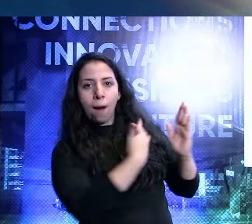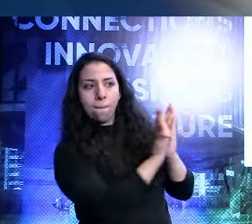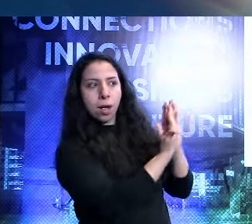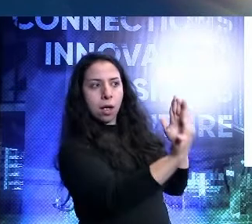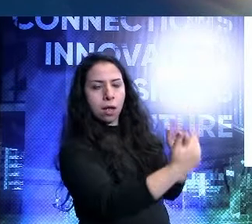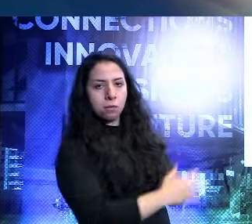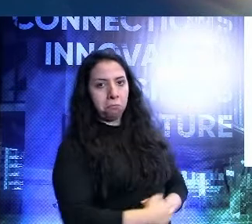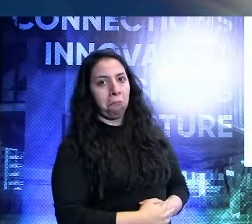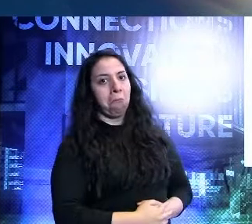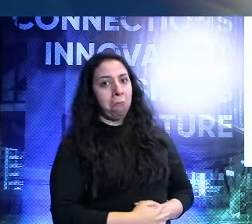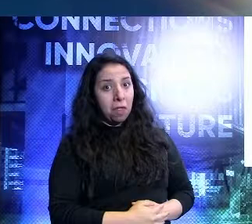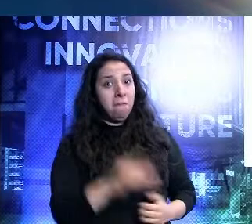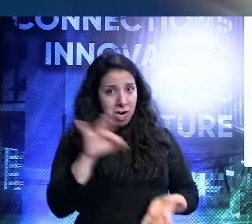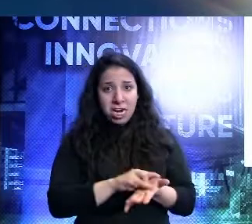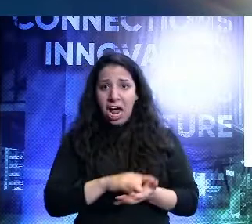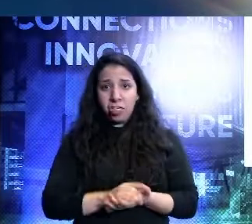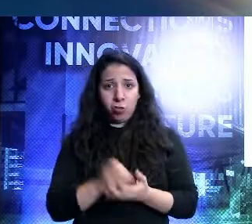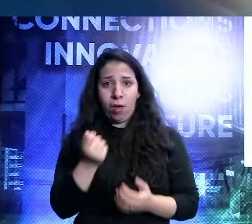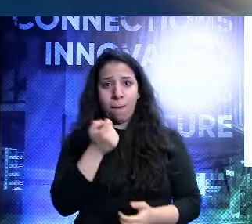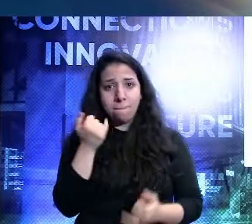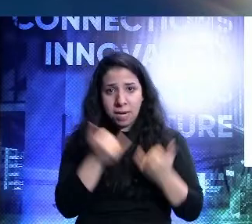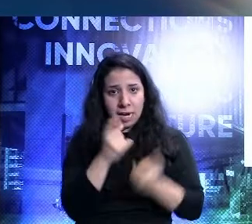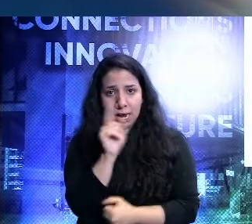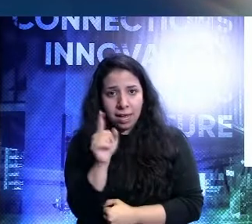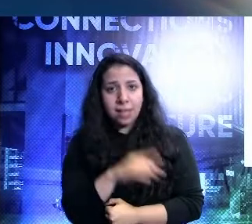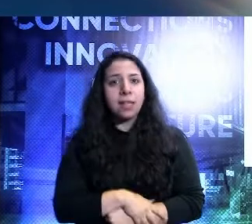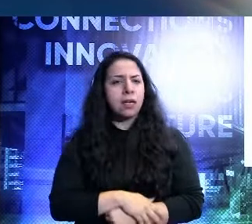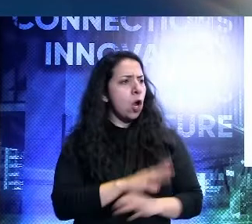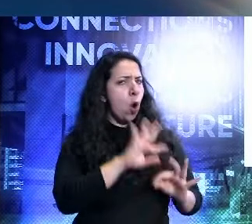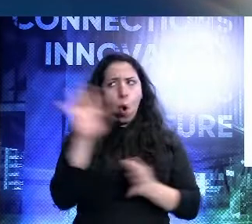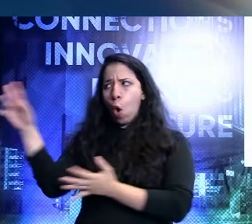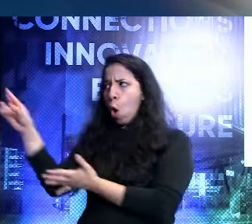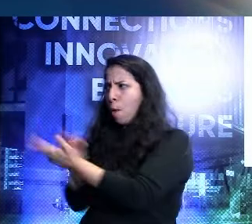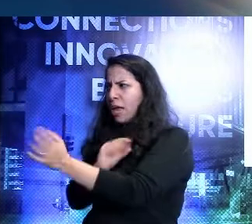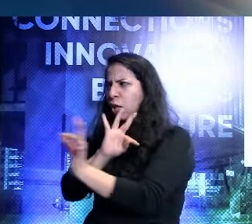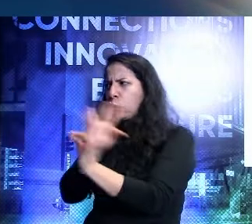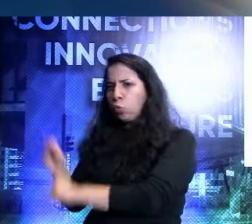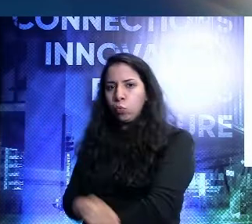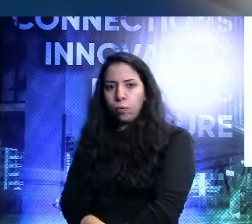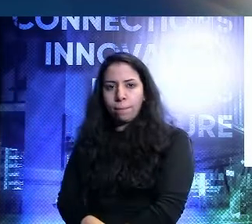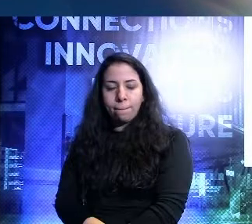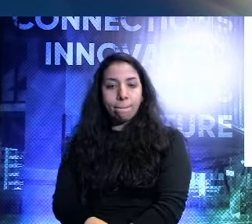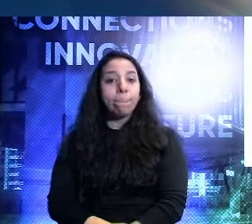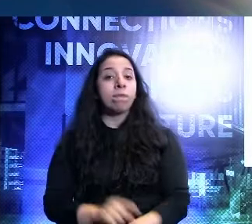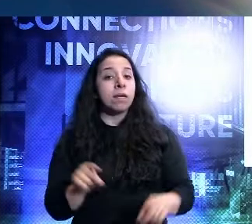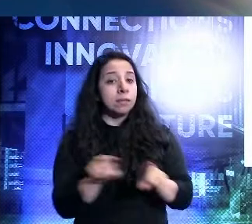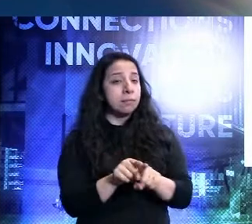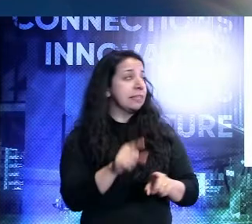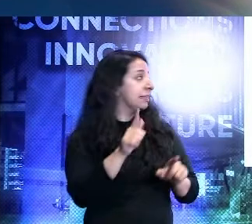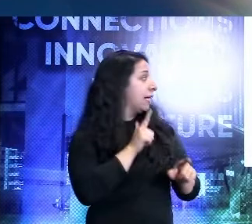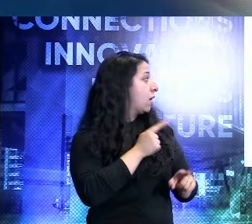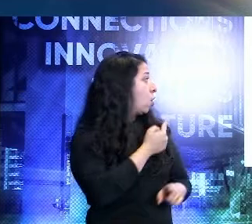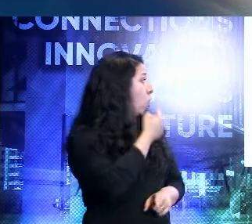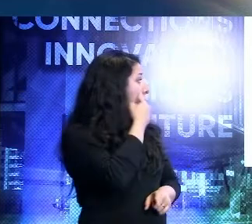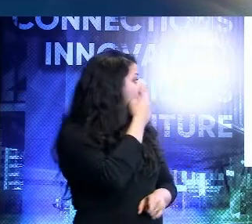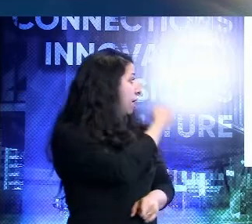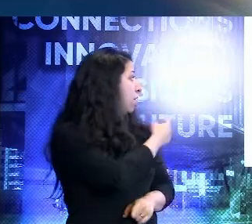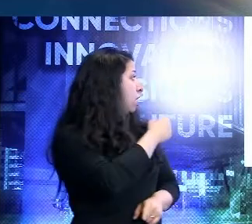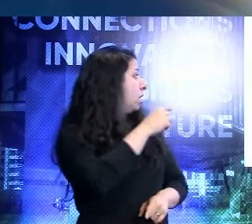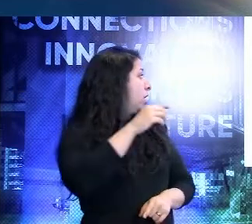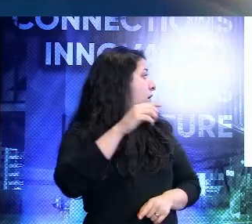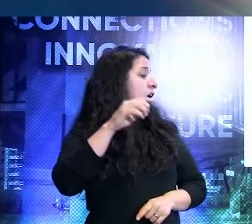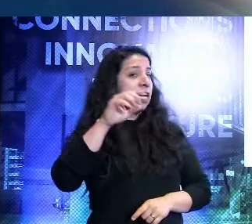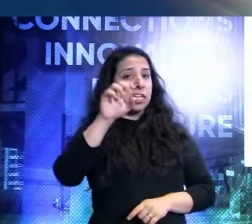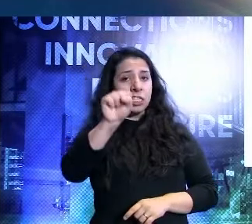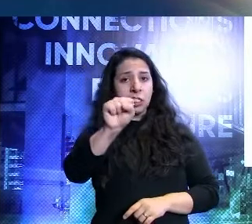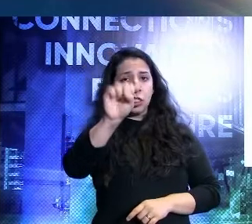cima, que ela se chama Stop the Line. É para você parar a linha de produção a qualquer momento. Deu problema, chama. E